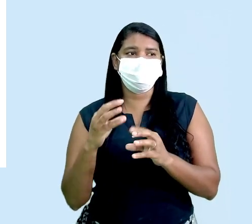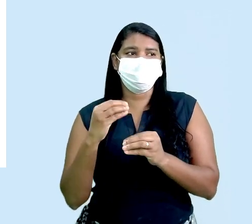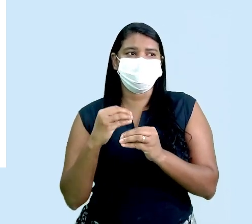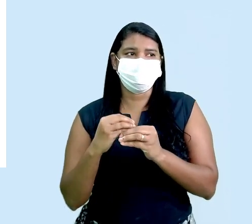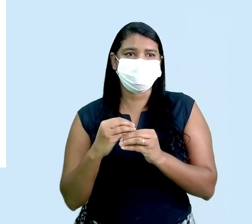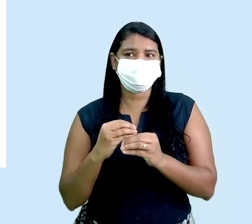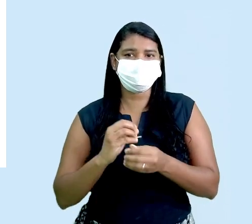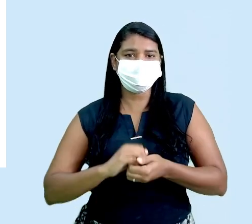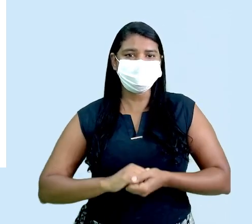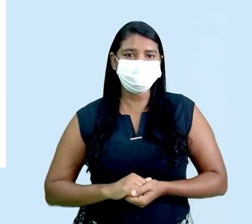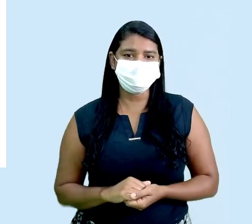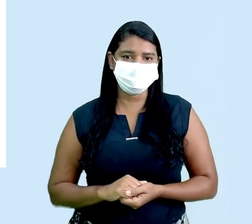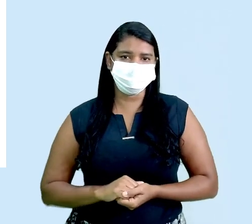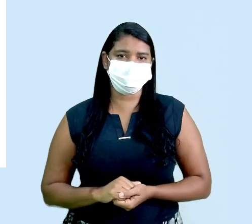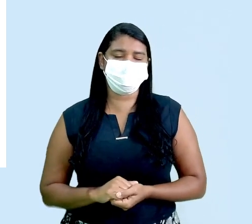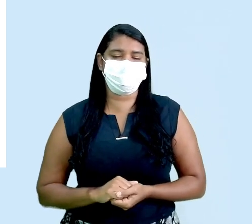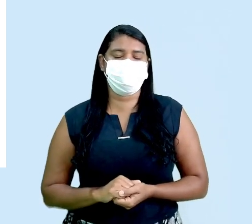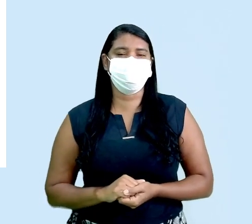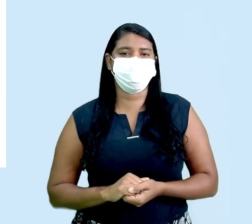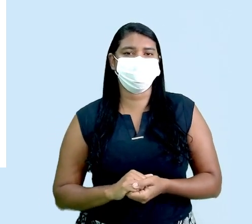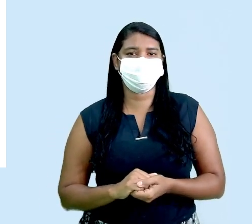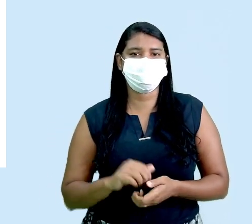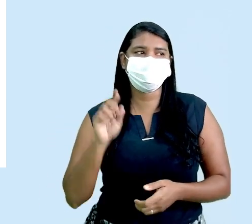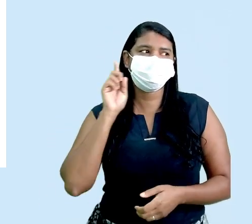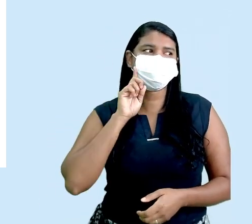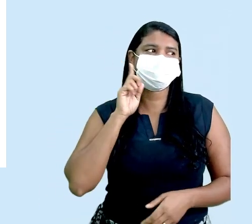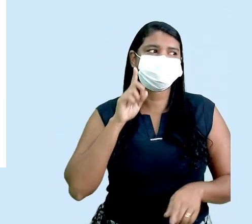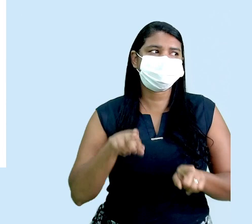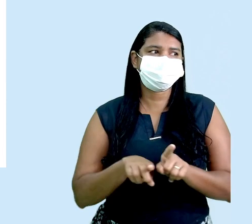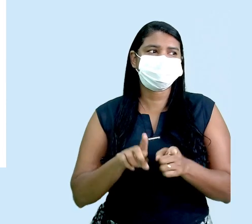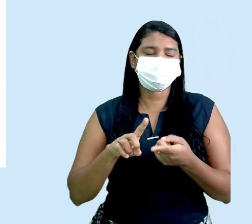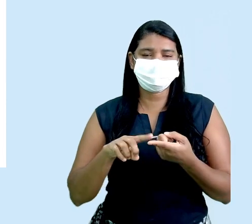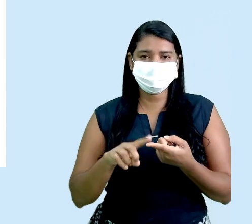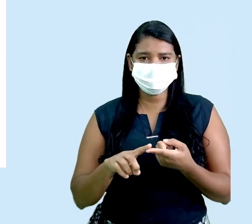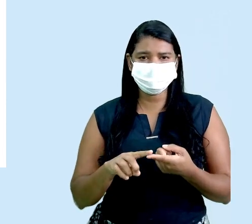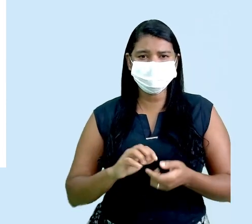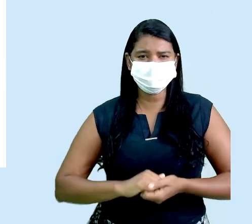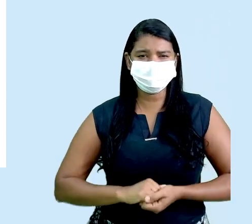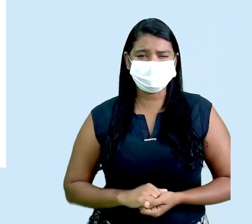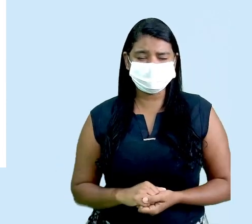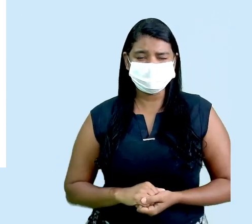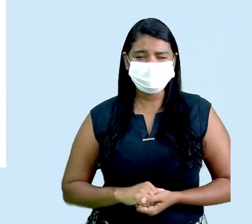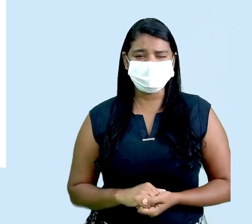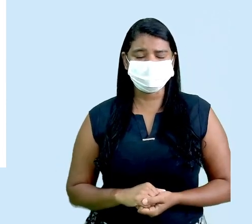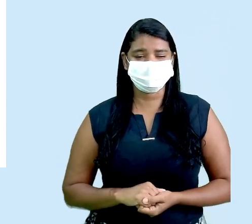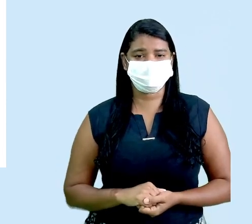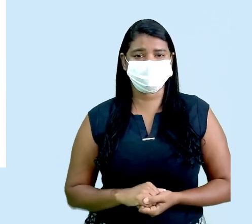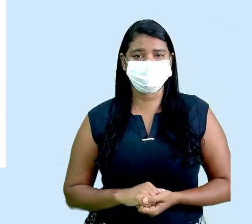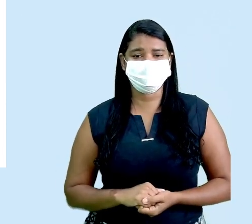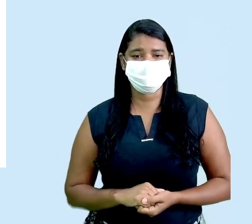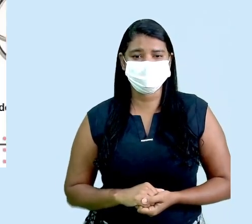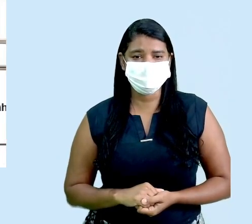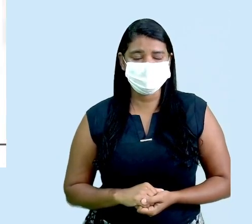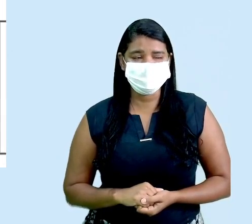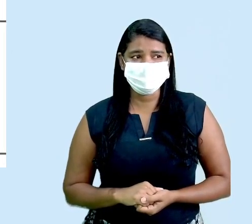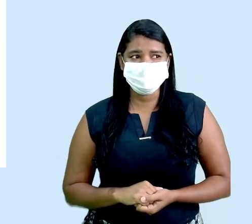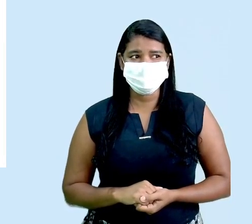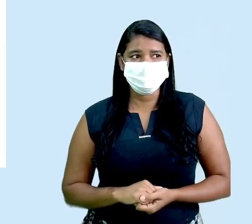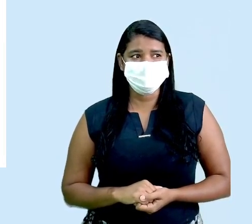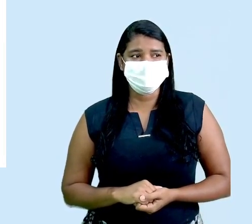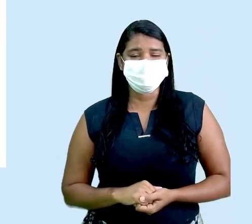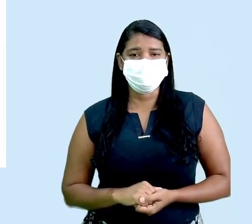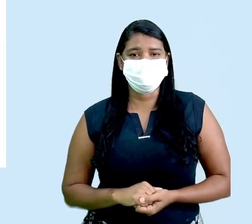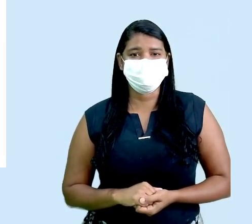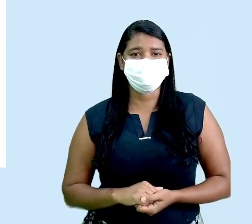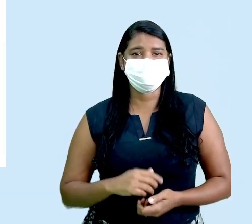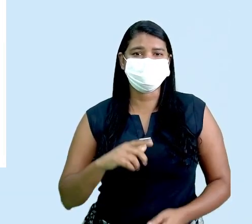Building de Londres, ou de Nova York, desculpe, ou então o Empire State, né? A